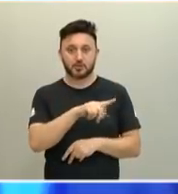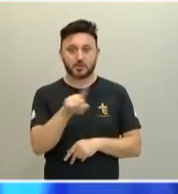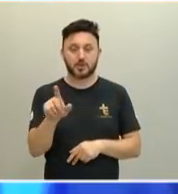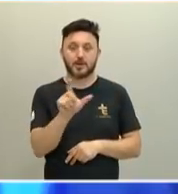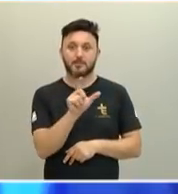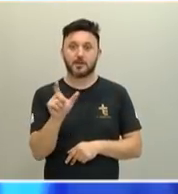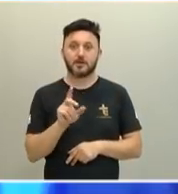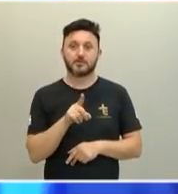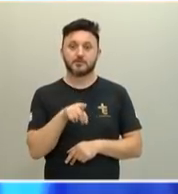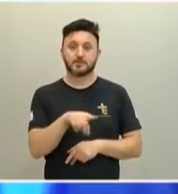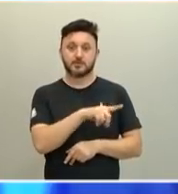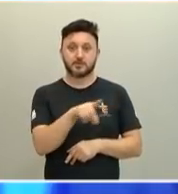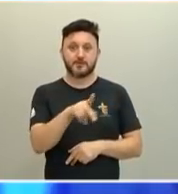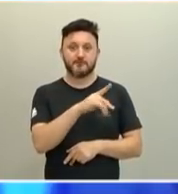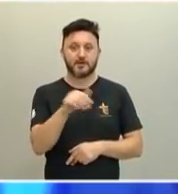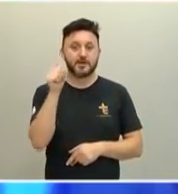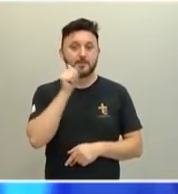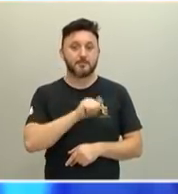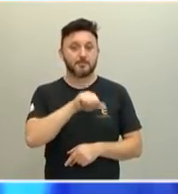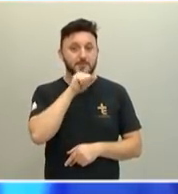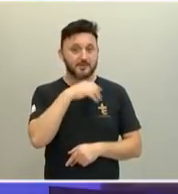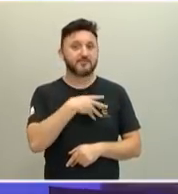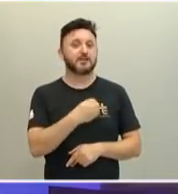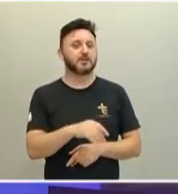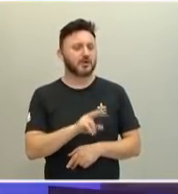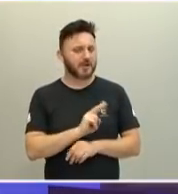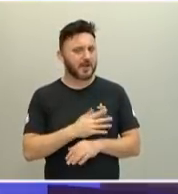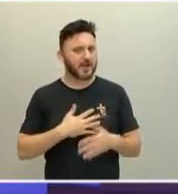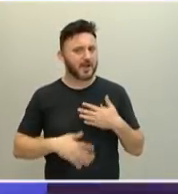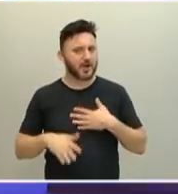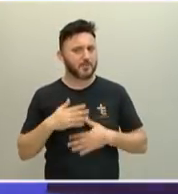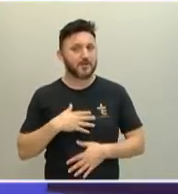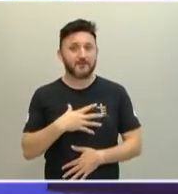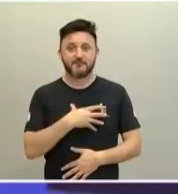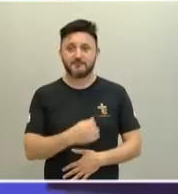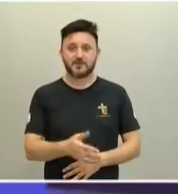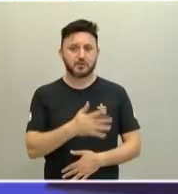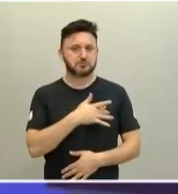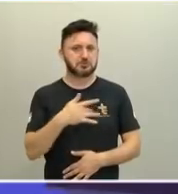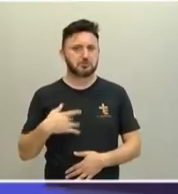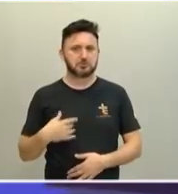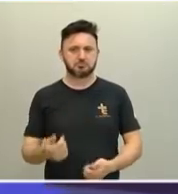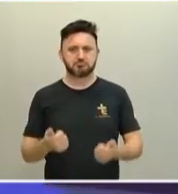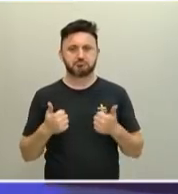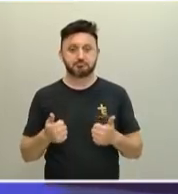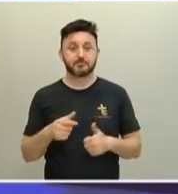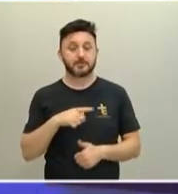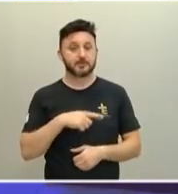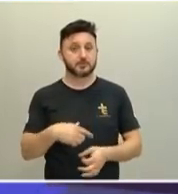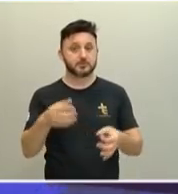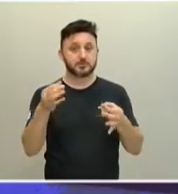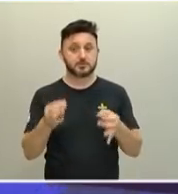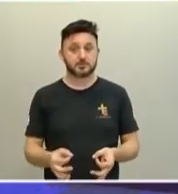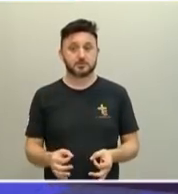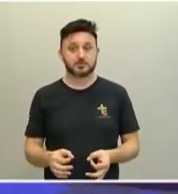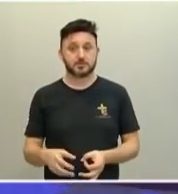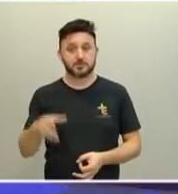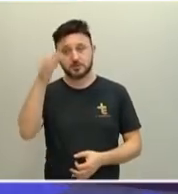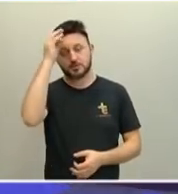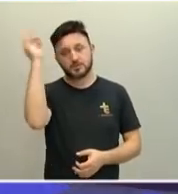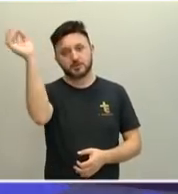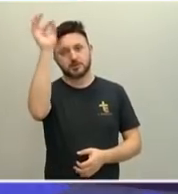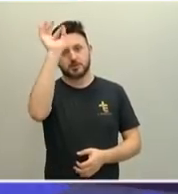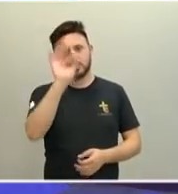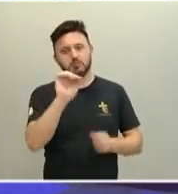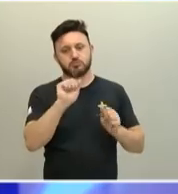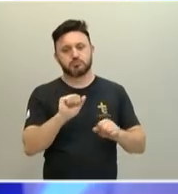a você. Você vai ser mãe de filhos. E de filhos saudáveis. Eu tenho certeza que o Espírito Santo pode